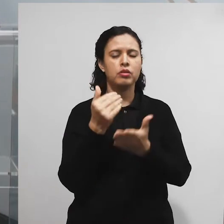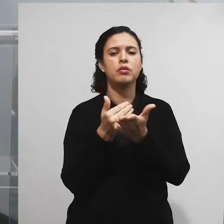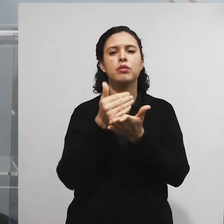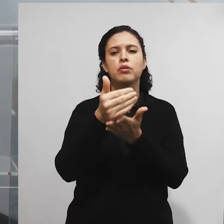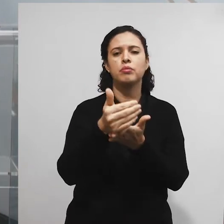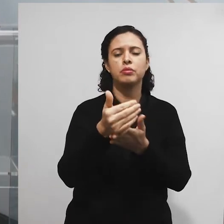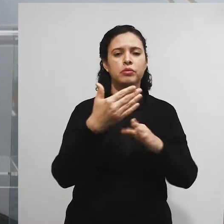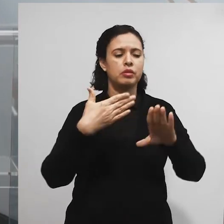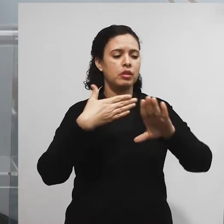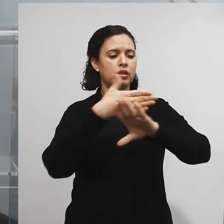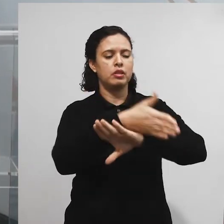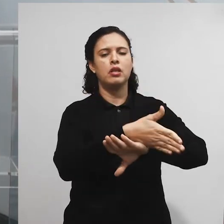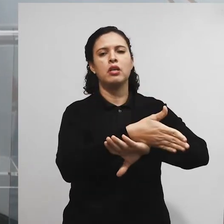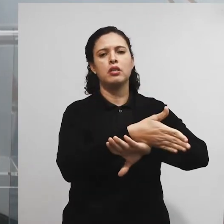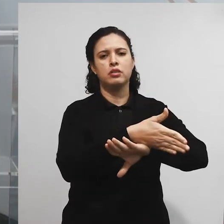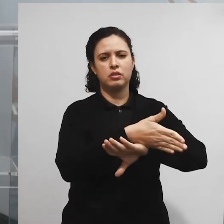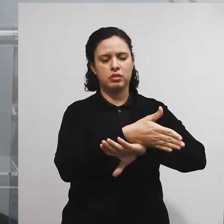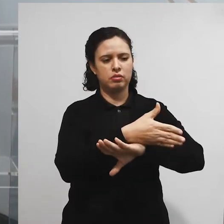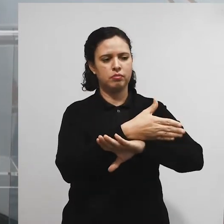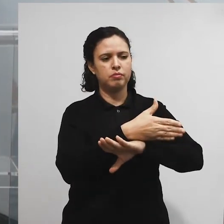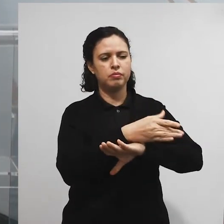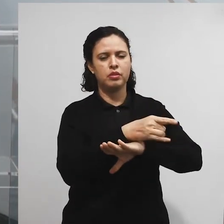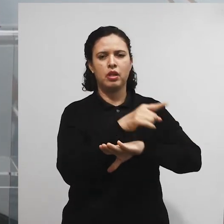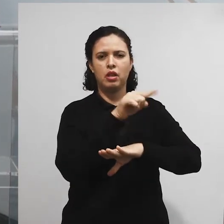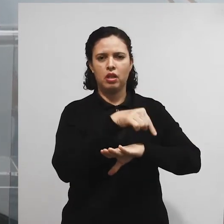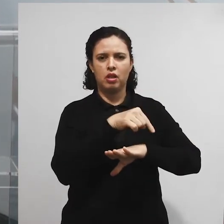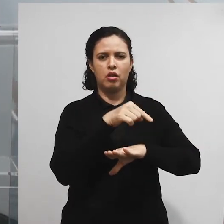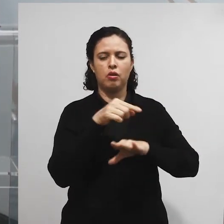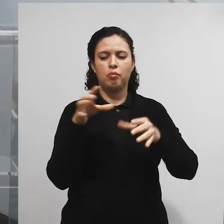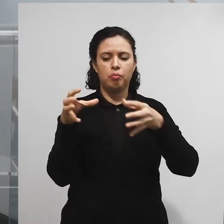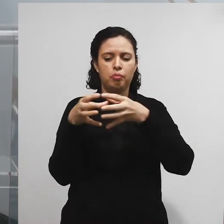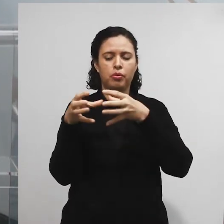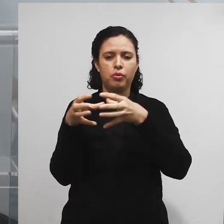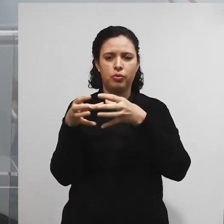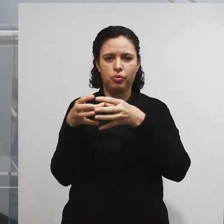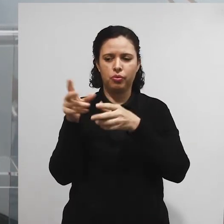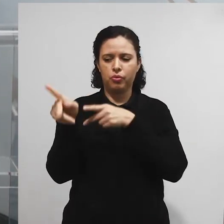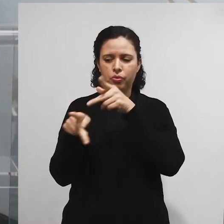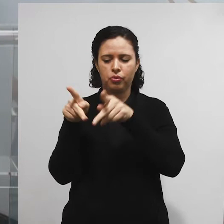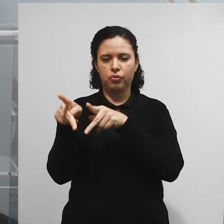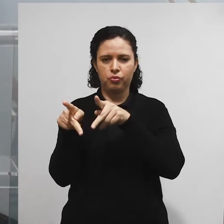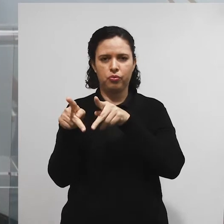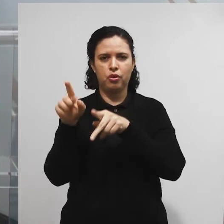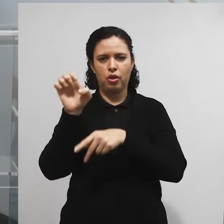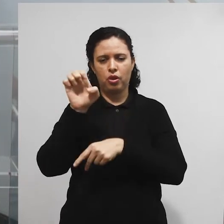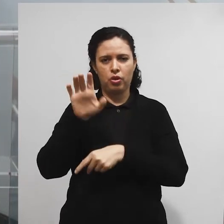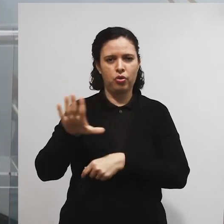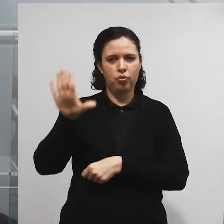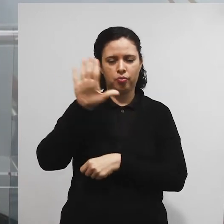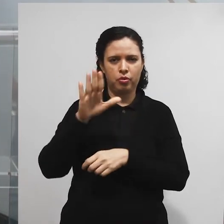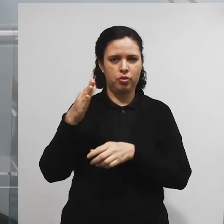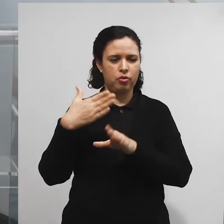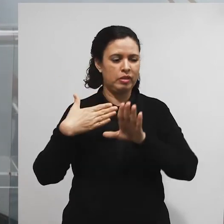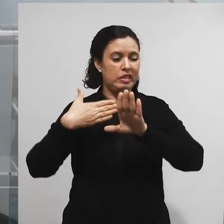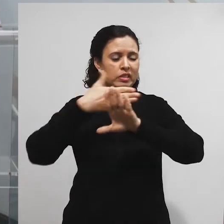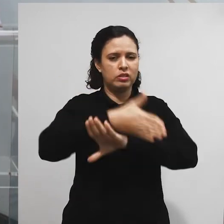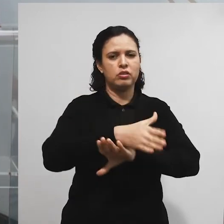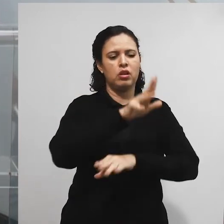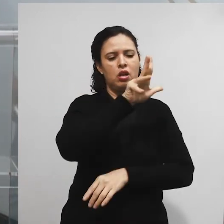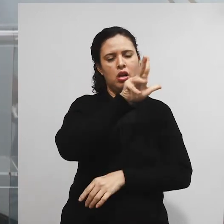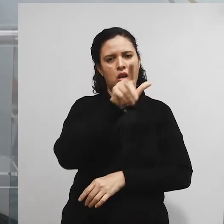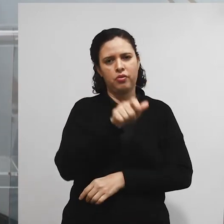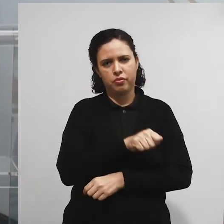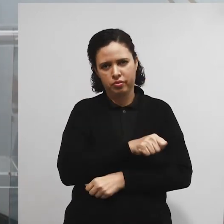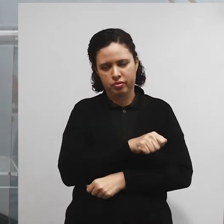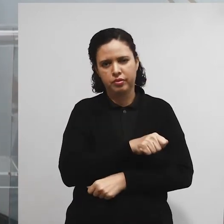que há uma entrada da dominação europeia para o interior do continente africano. Os europeus conheciam